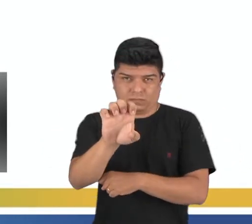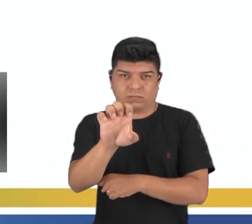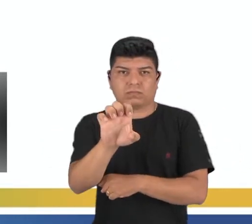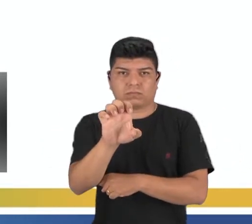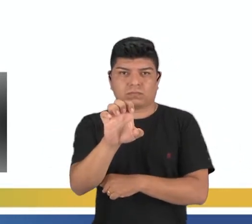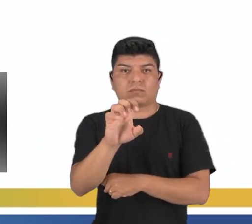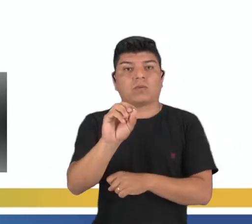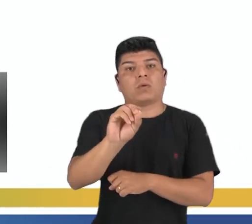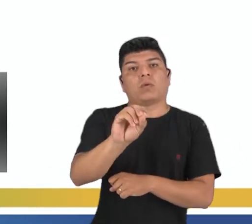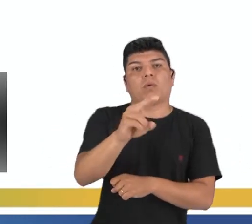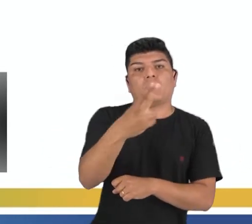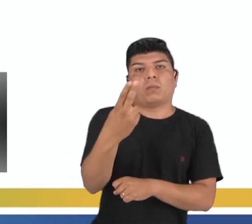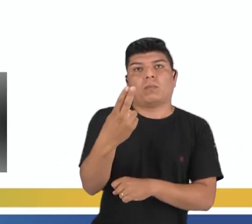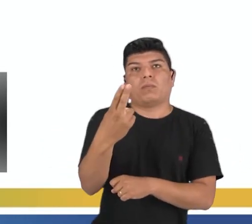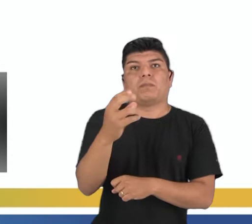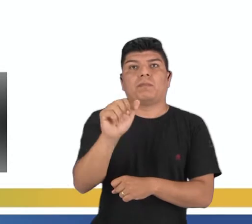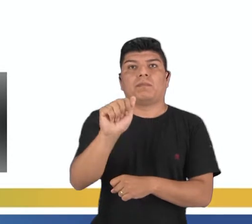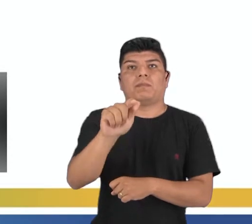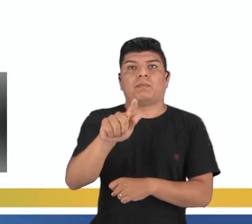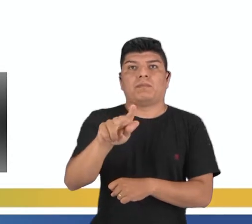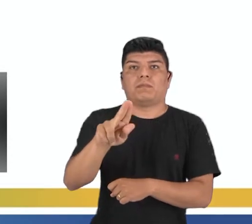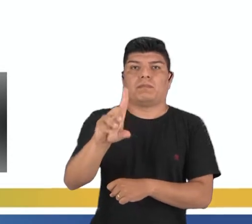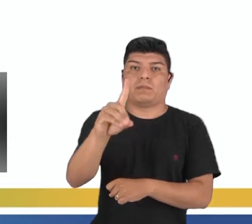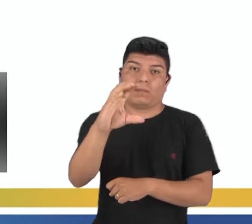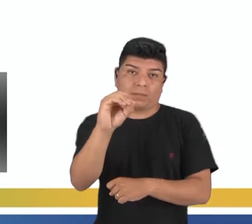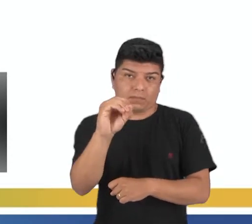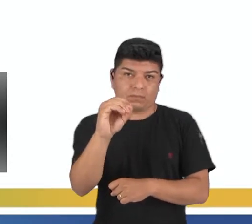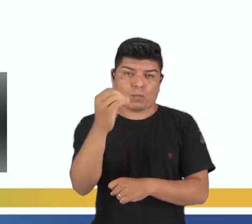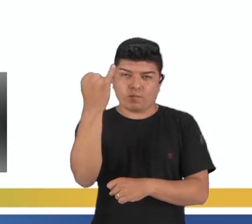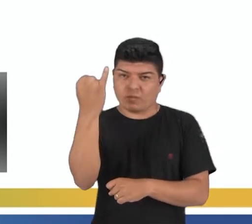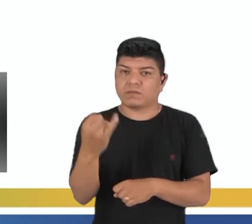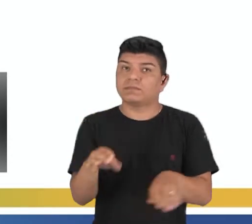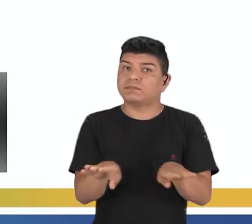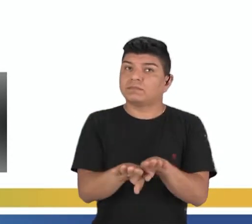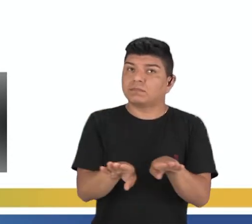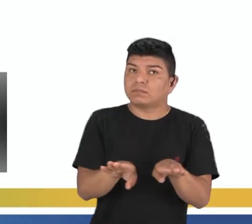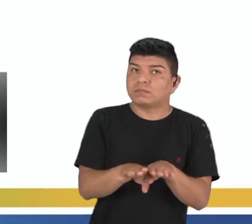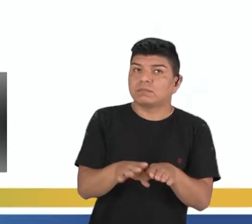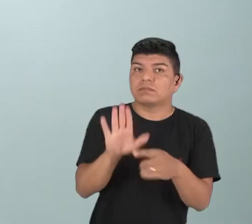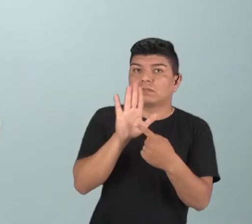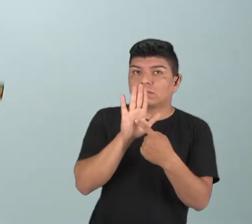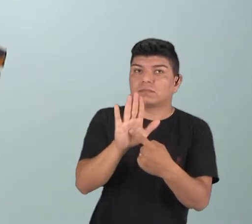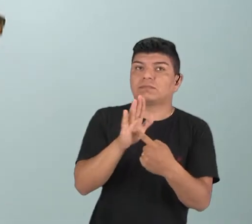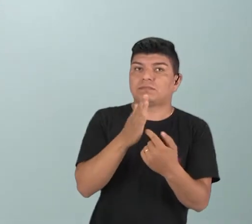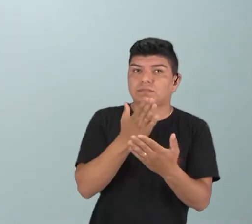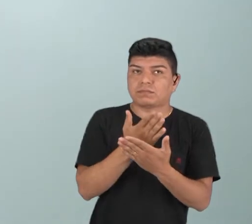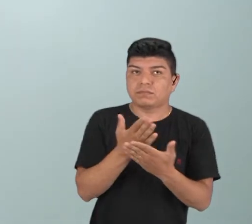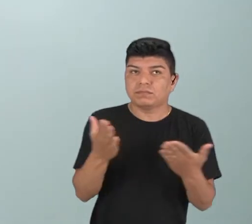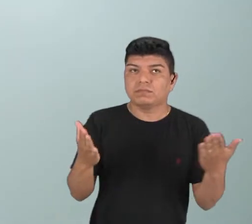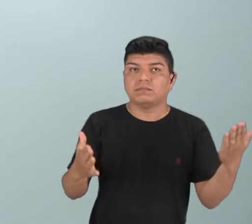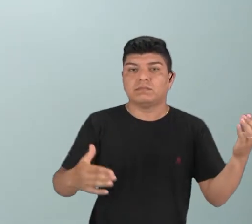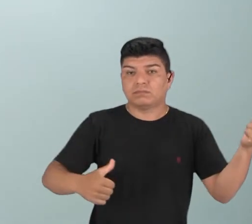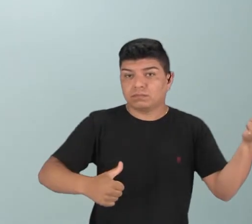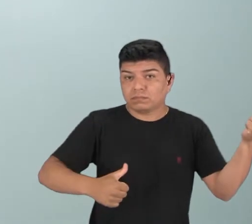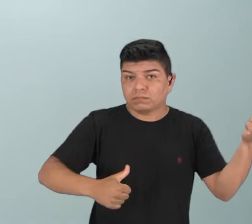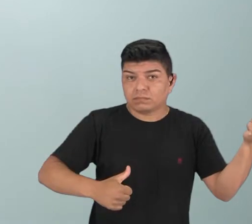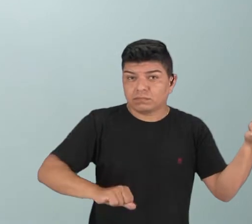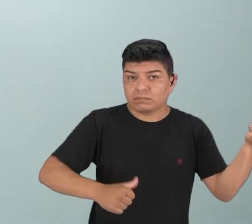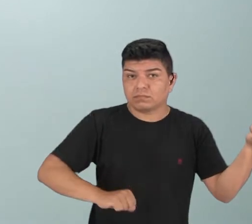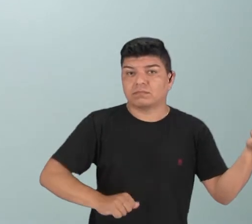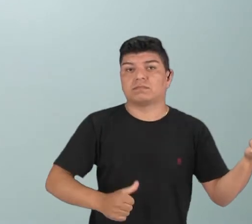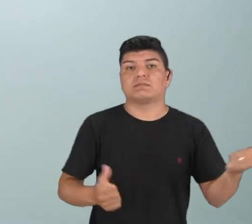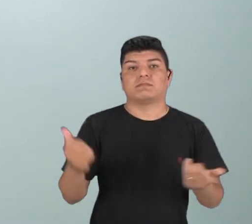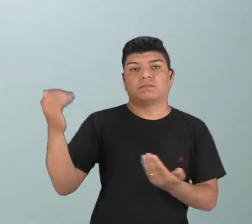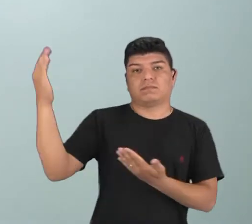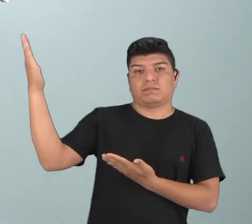né? Ou mais agudo, fino, certo? Então eu quero mostrar aqui para vocês no violão, a